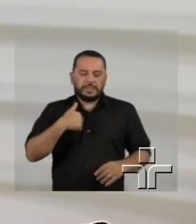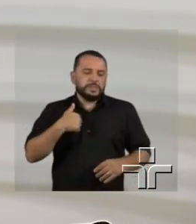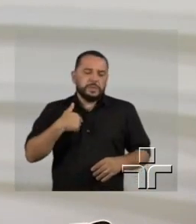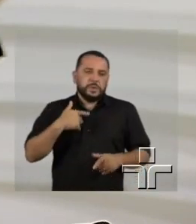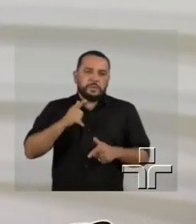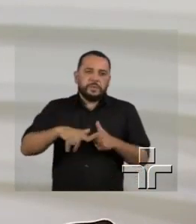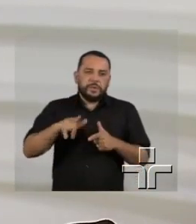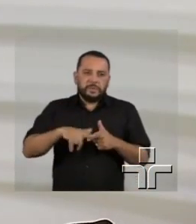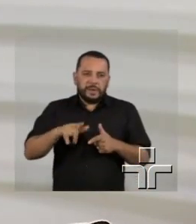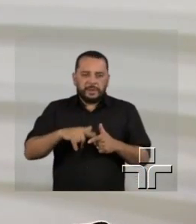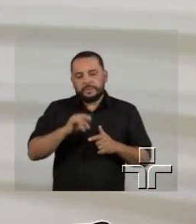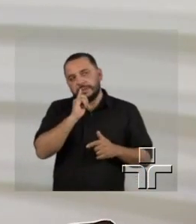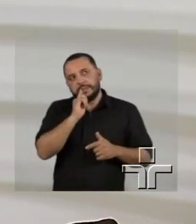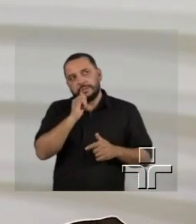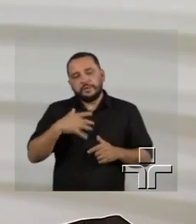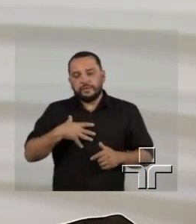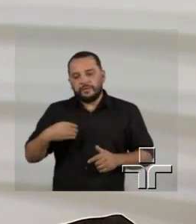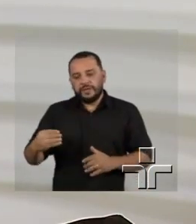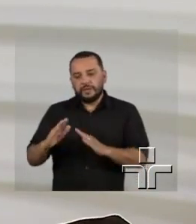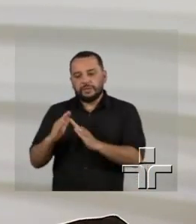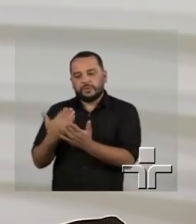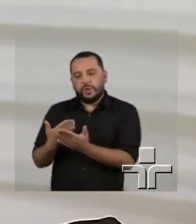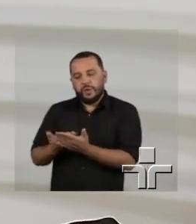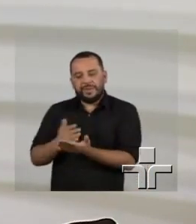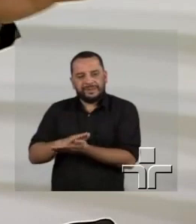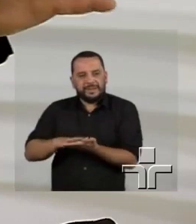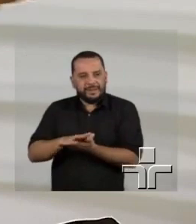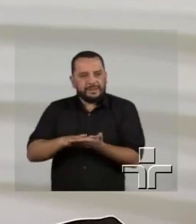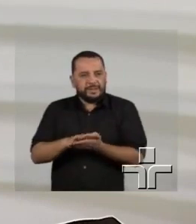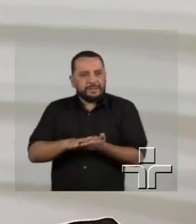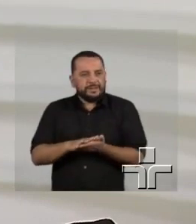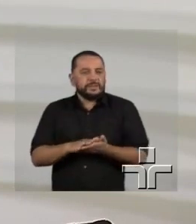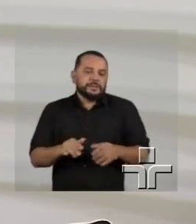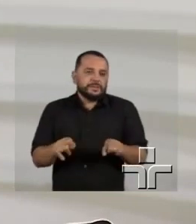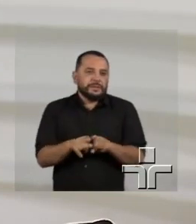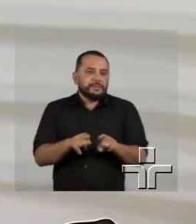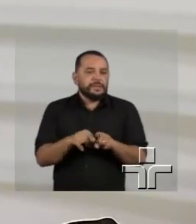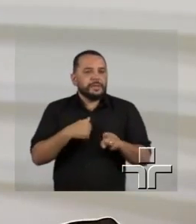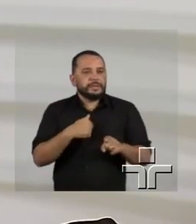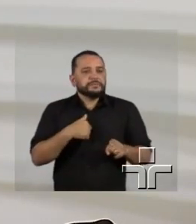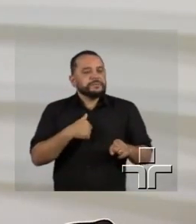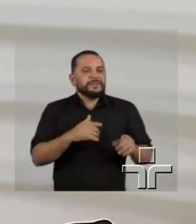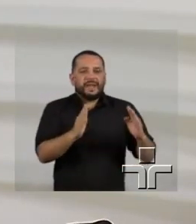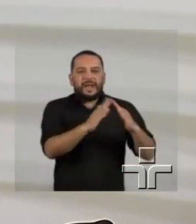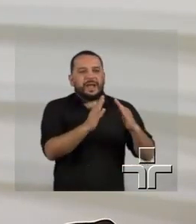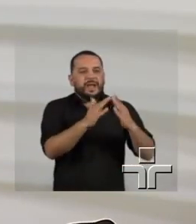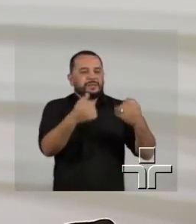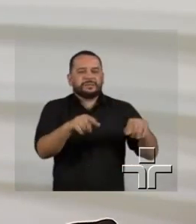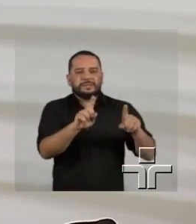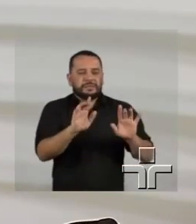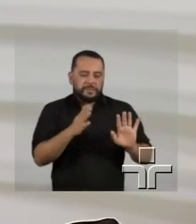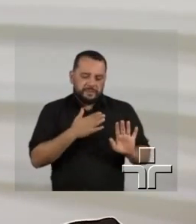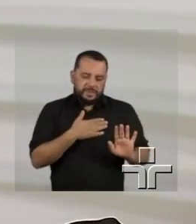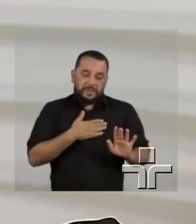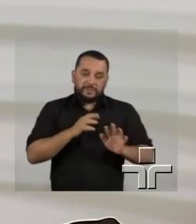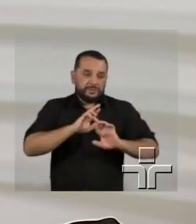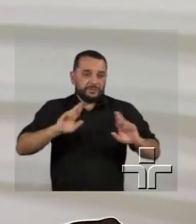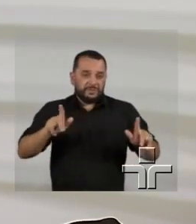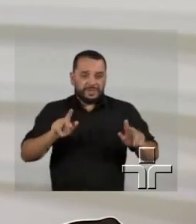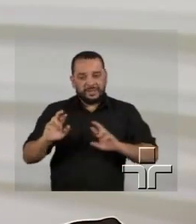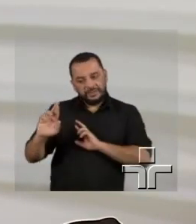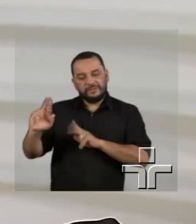Deve sair agora em agosto, em 5 meses, um projeto que mexe com toda a vida nacional, mexe com